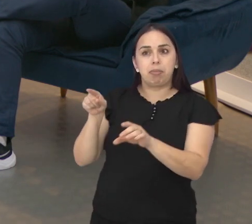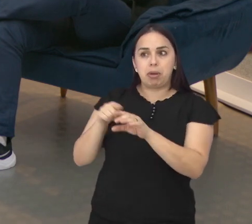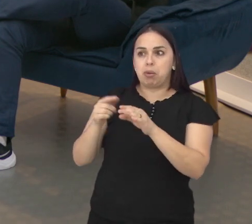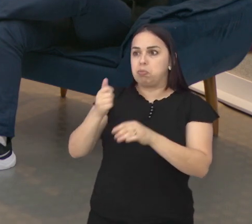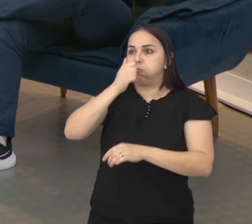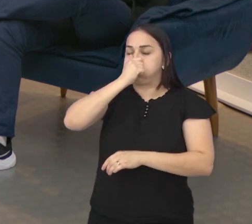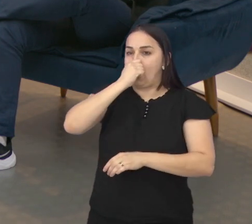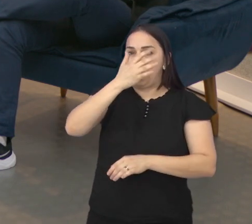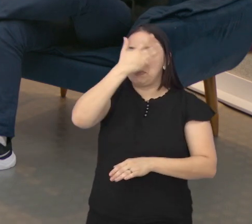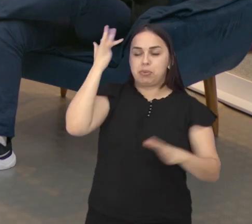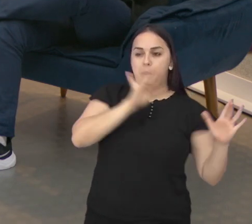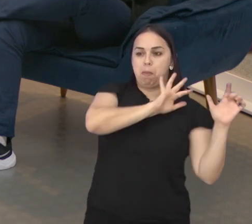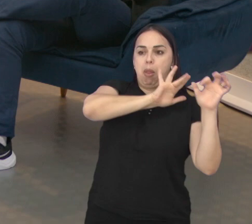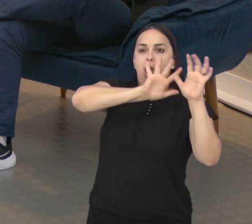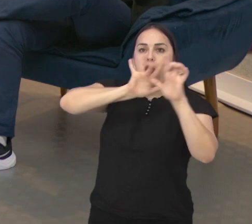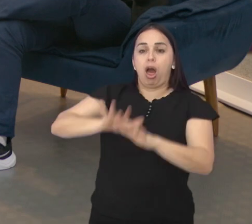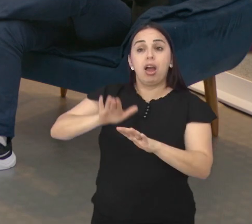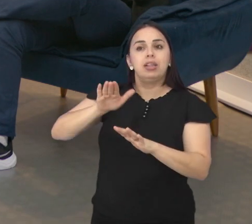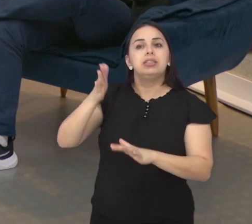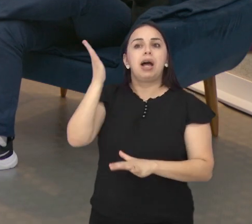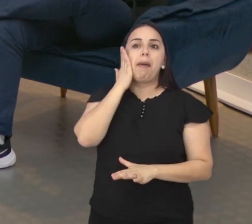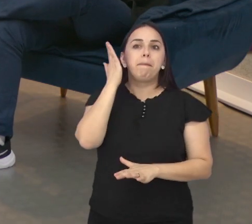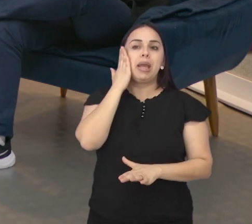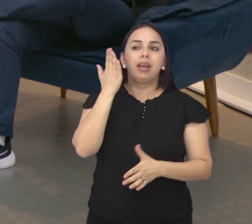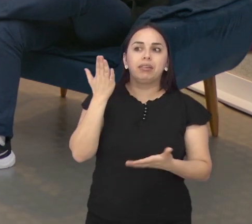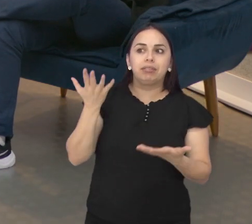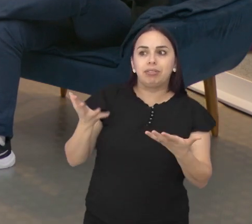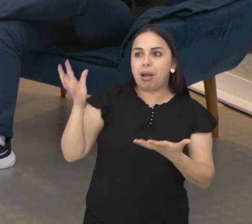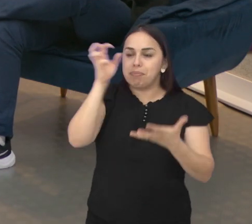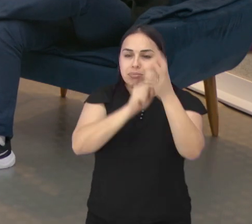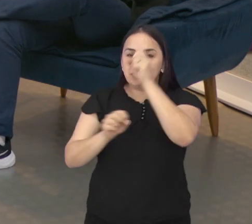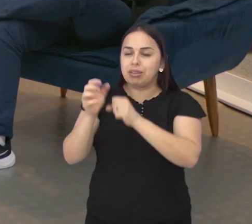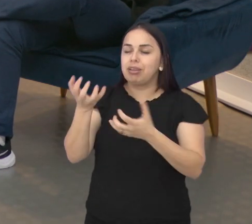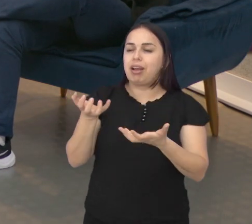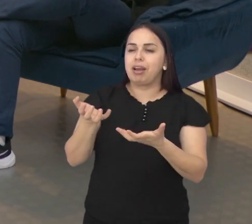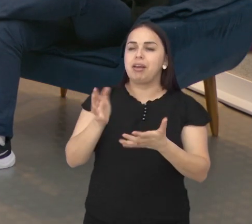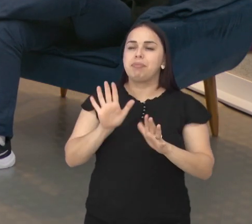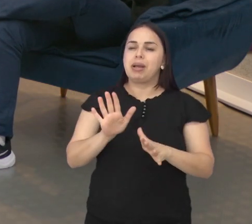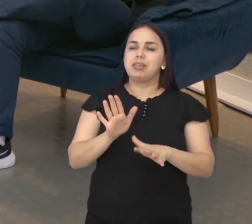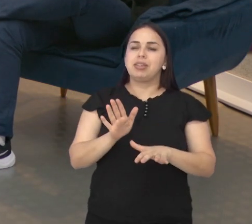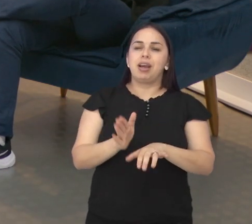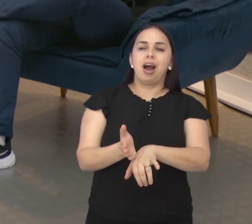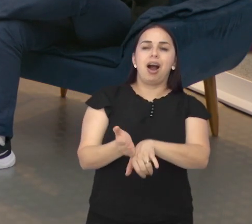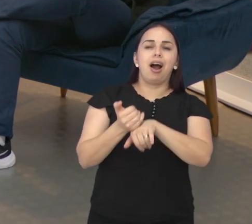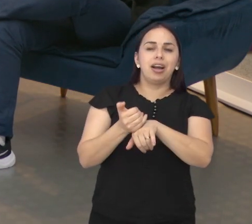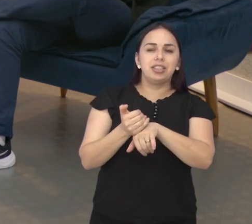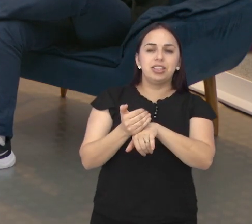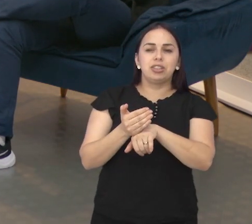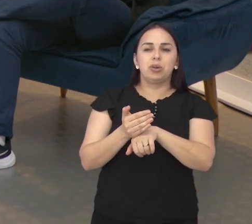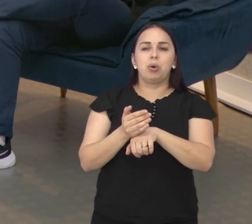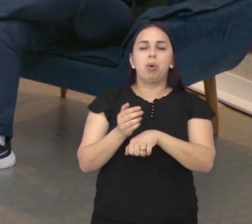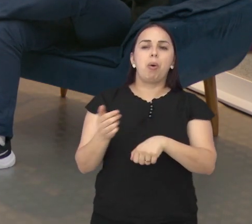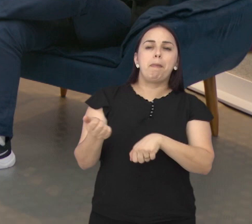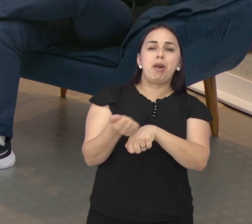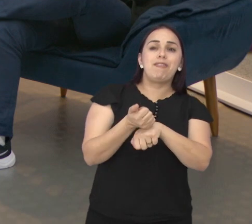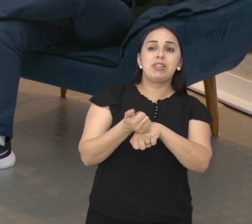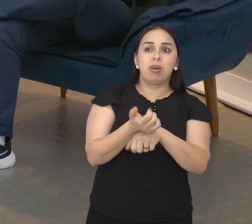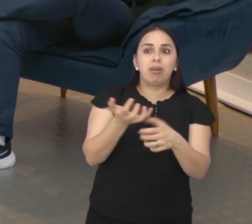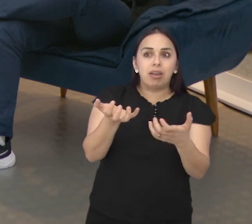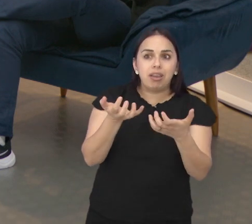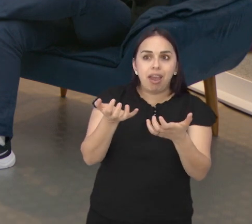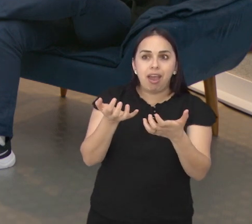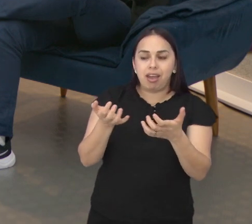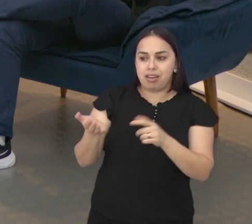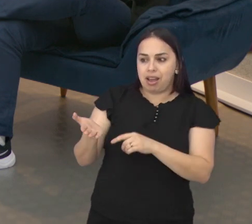também. Muita gente é curiosa nesse sentido, né? E se o profissional ele quiser se adiantar para essa